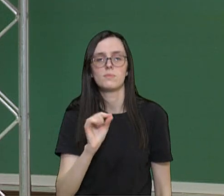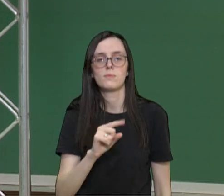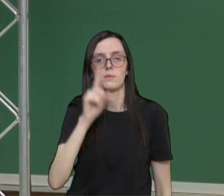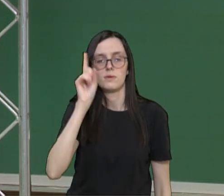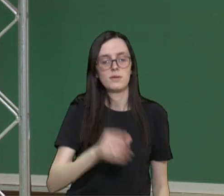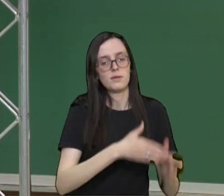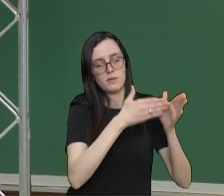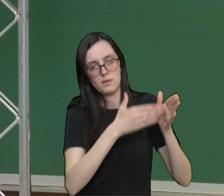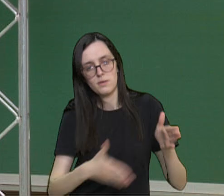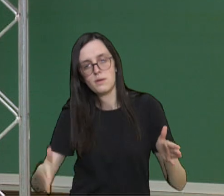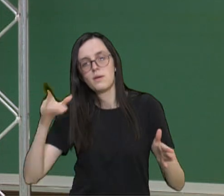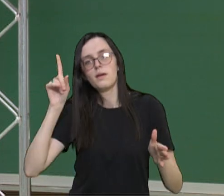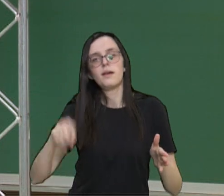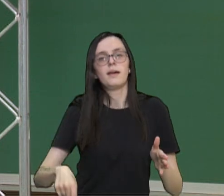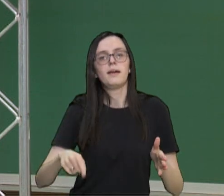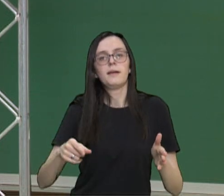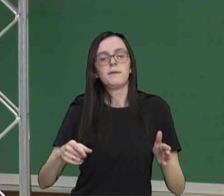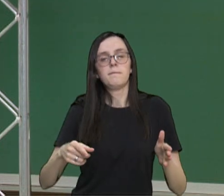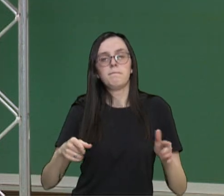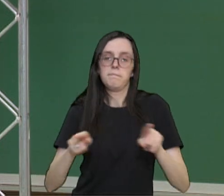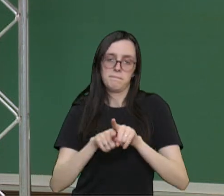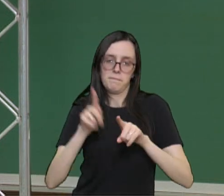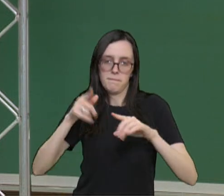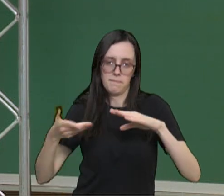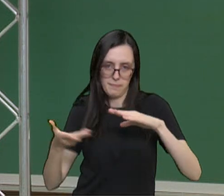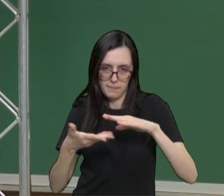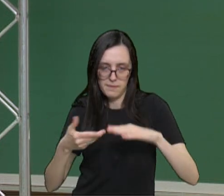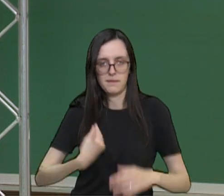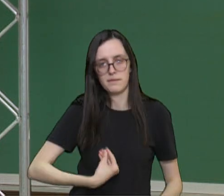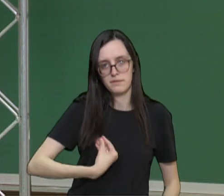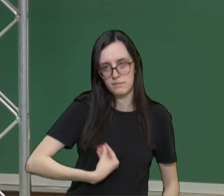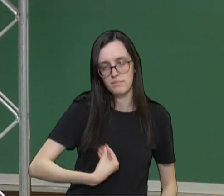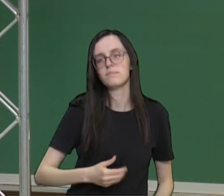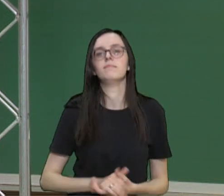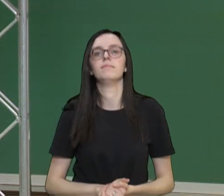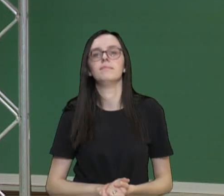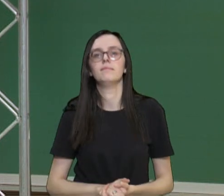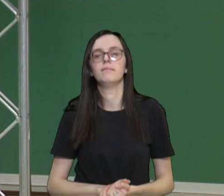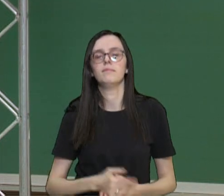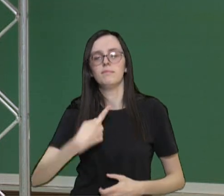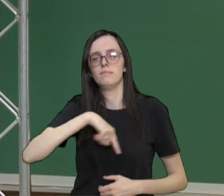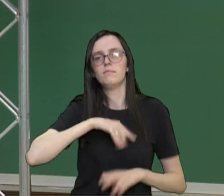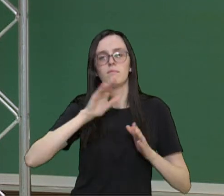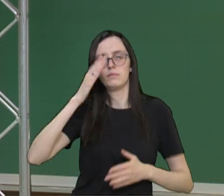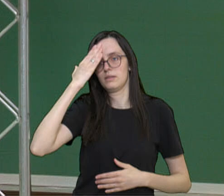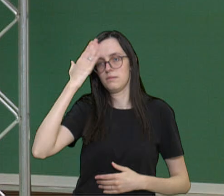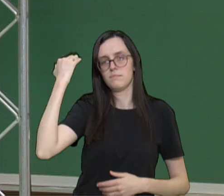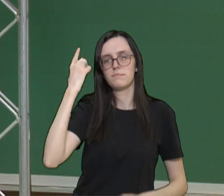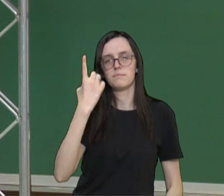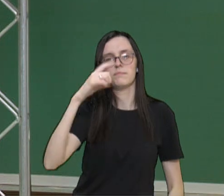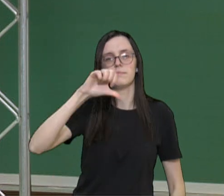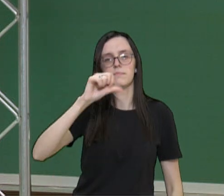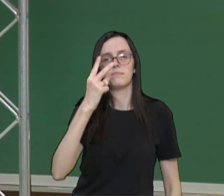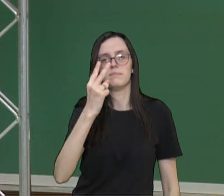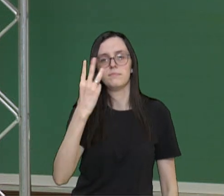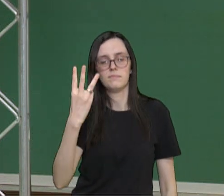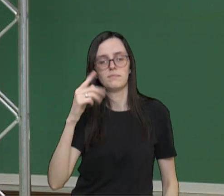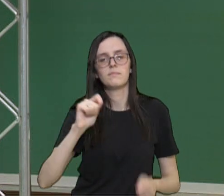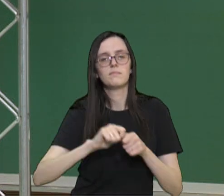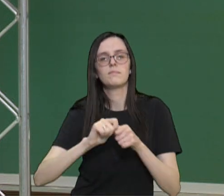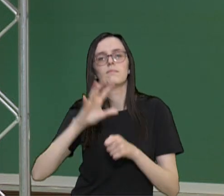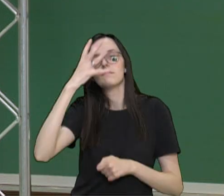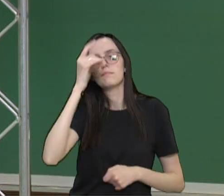partir da idade contemporânea, da arte contemporânea, né? Que a gente lembra que em 1923